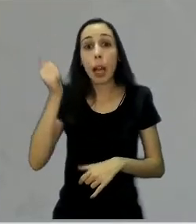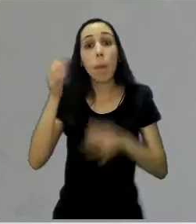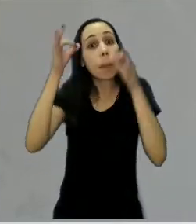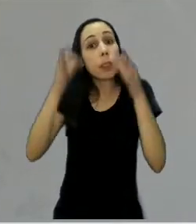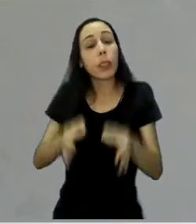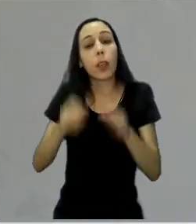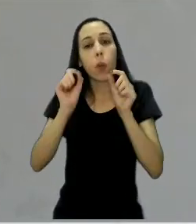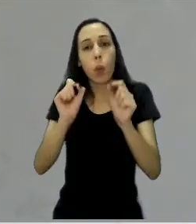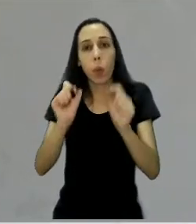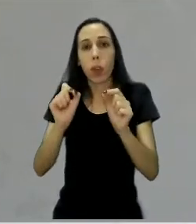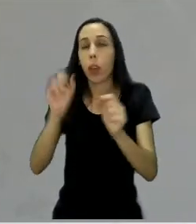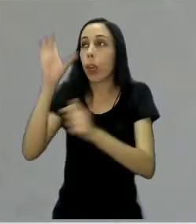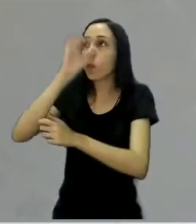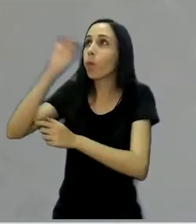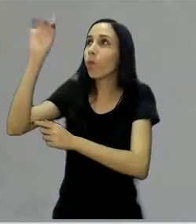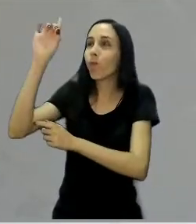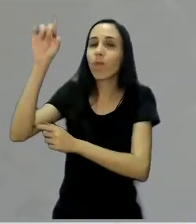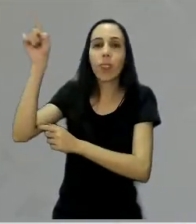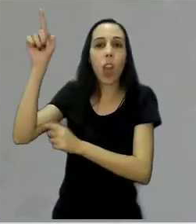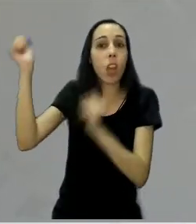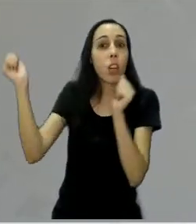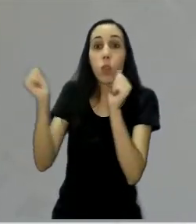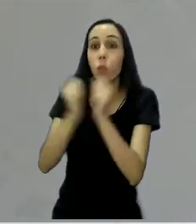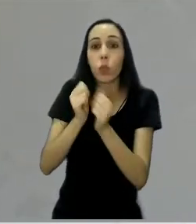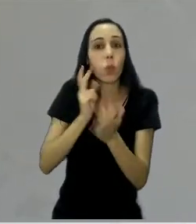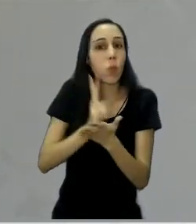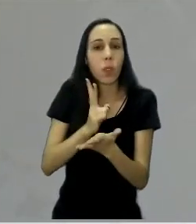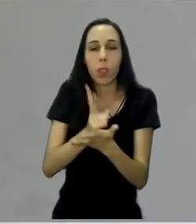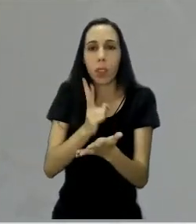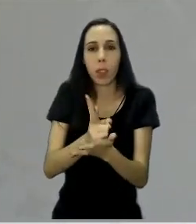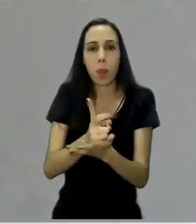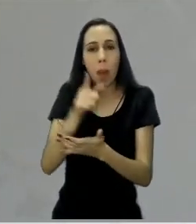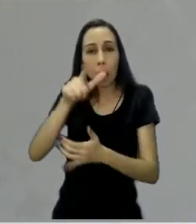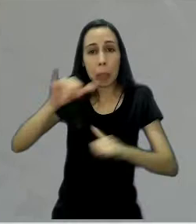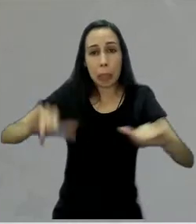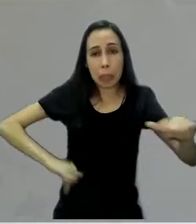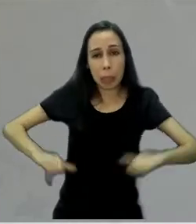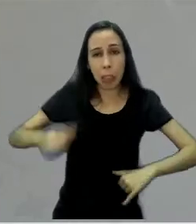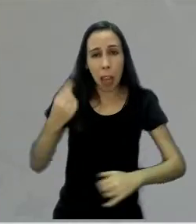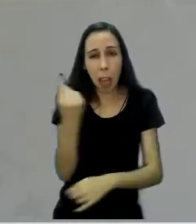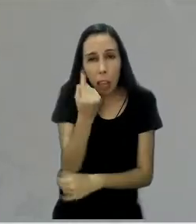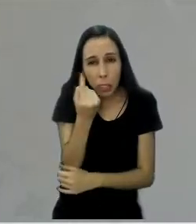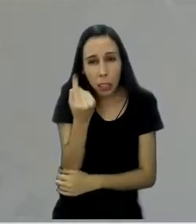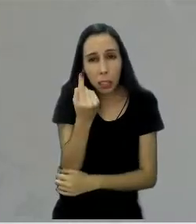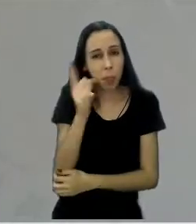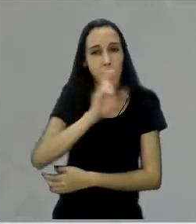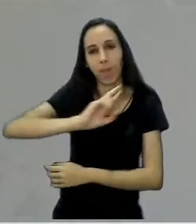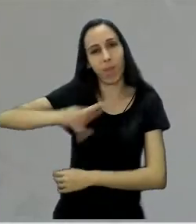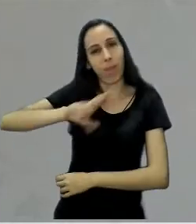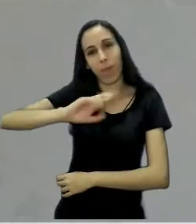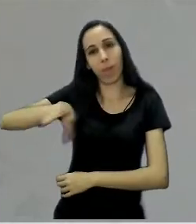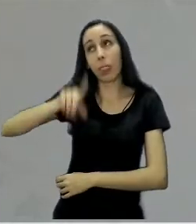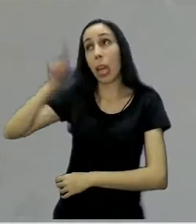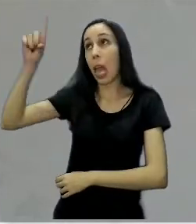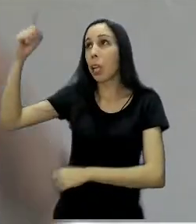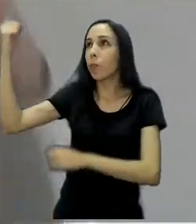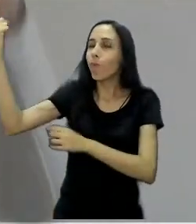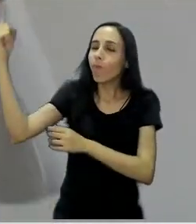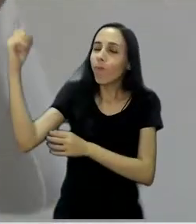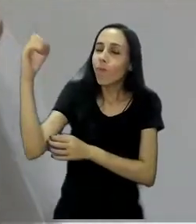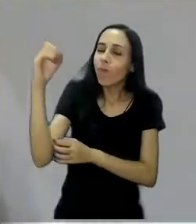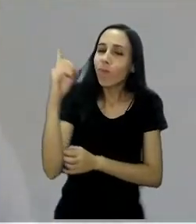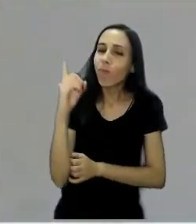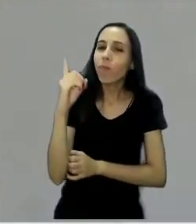você pode ter certeza absoluta: Deus está junto com você. Você não sofre sozinho.